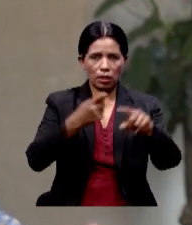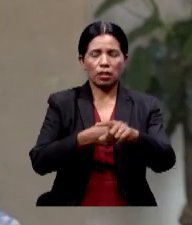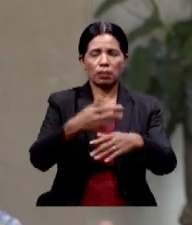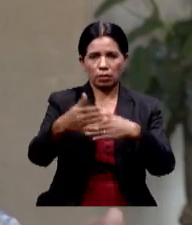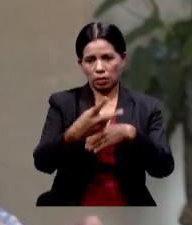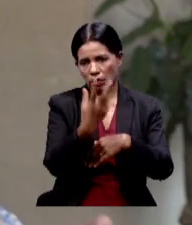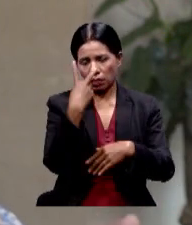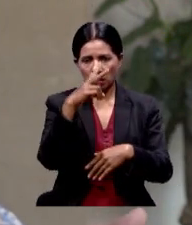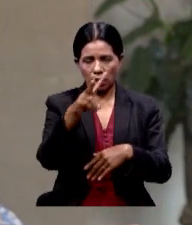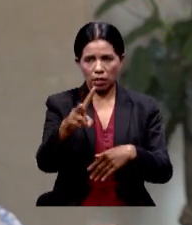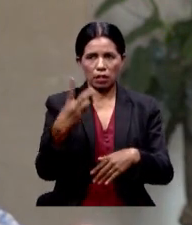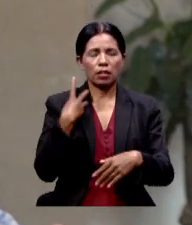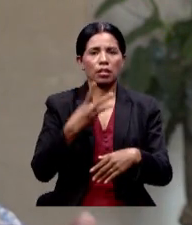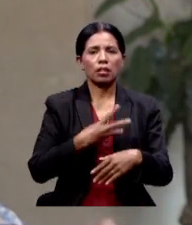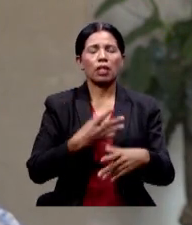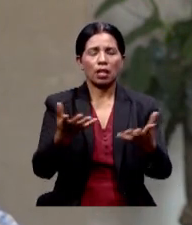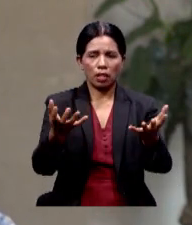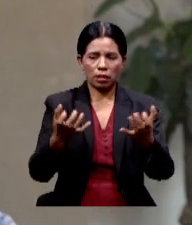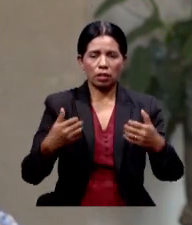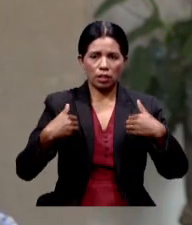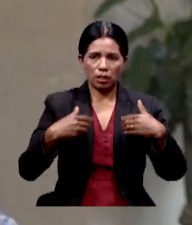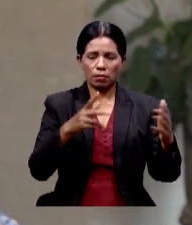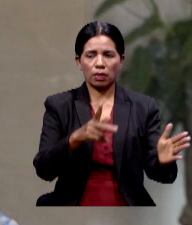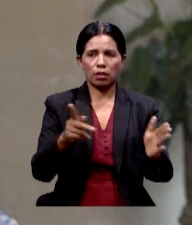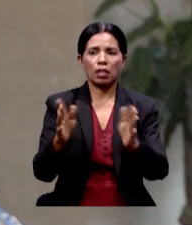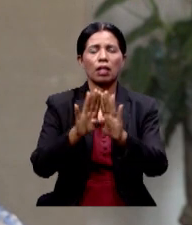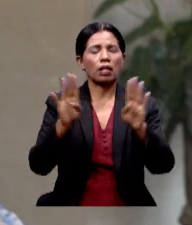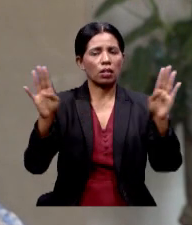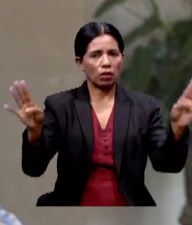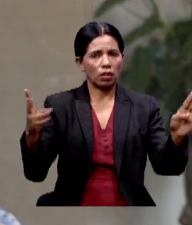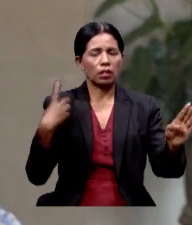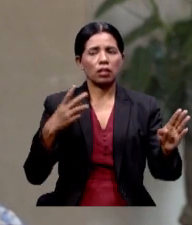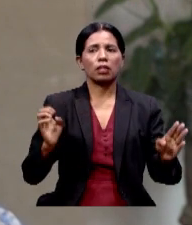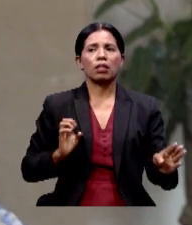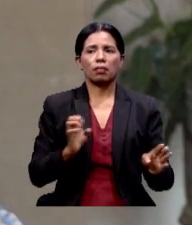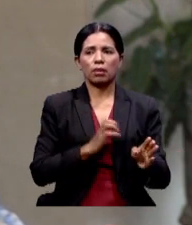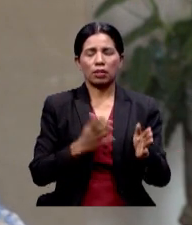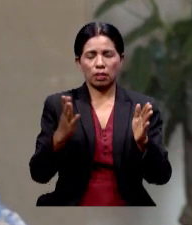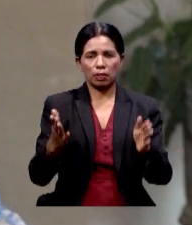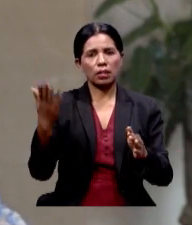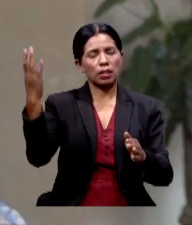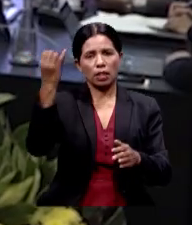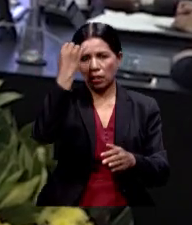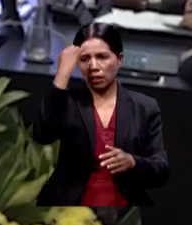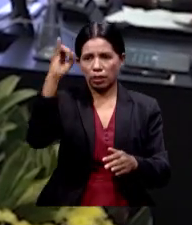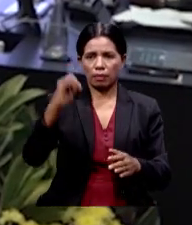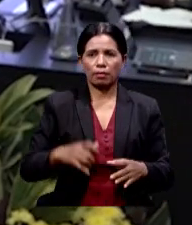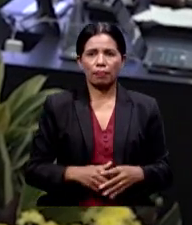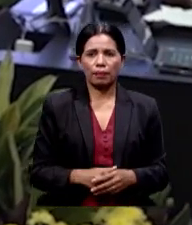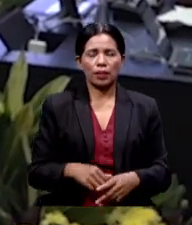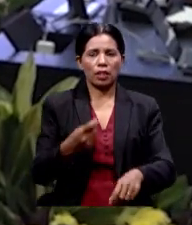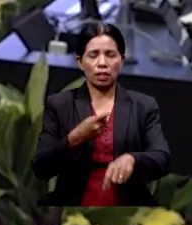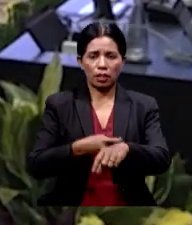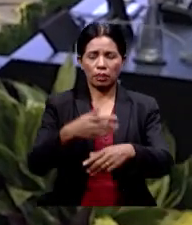você nos acompanha, que a Ita Rassi, como sempre, a plano, a cara que louca e tem a embaixada mos e a Índia. E a tempo